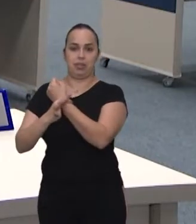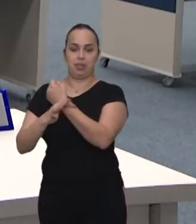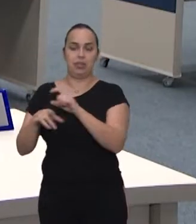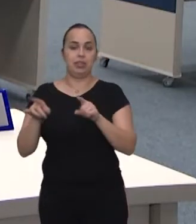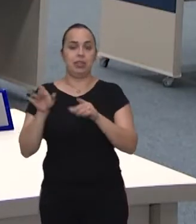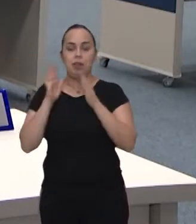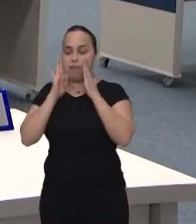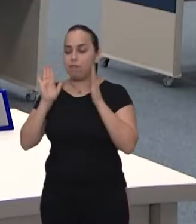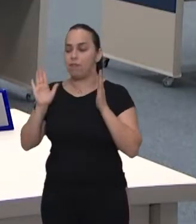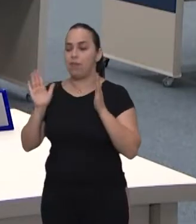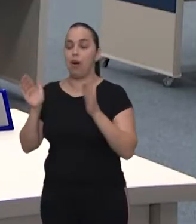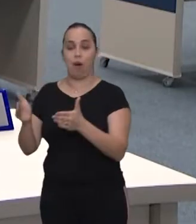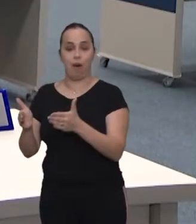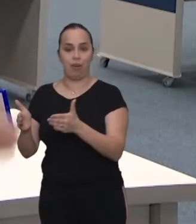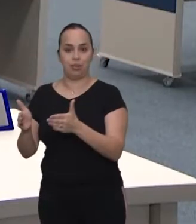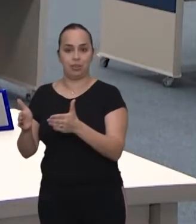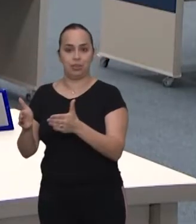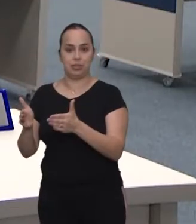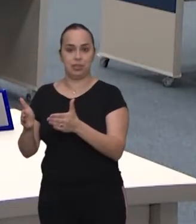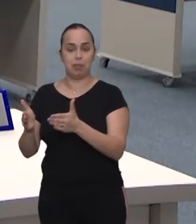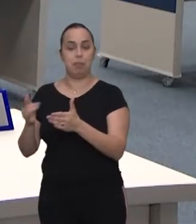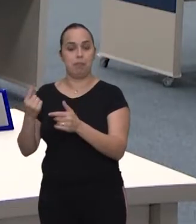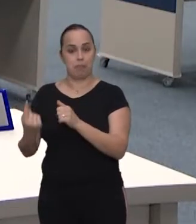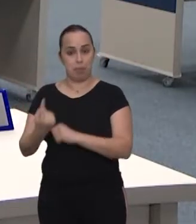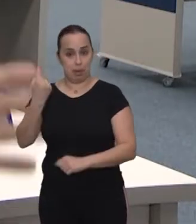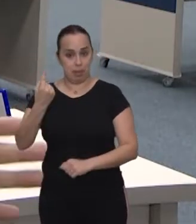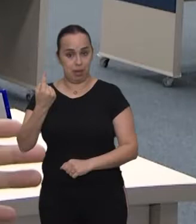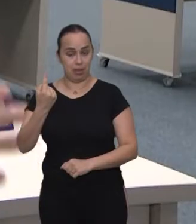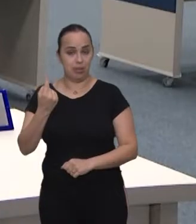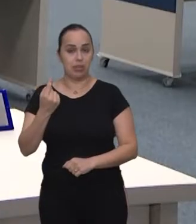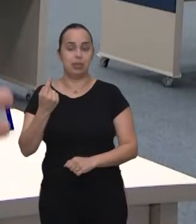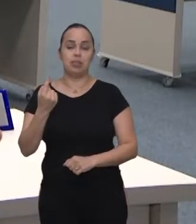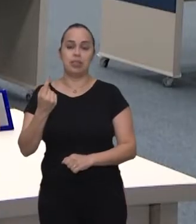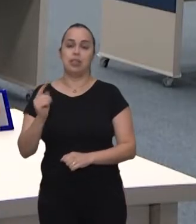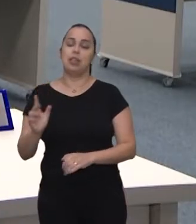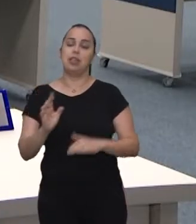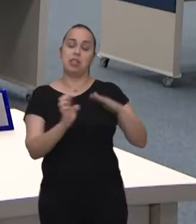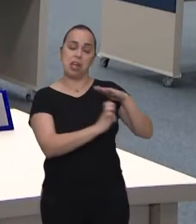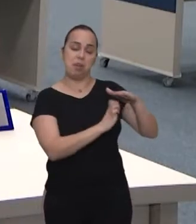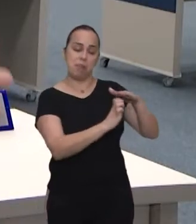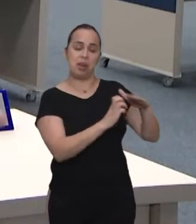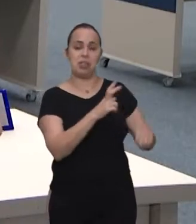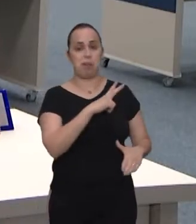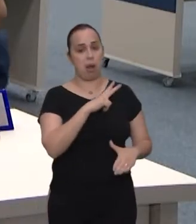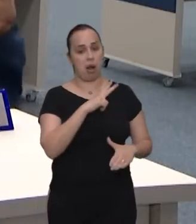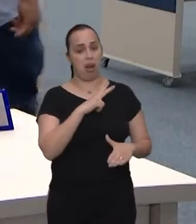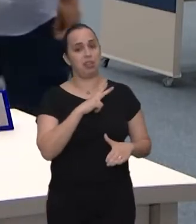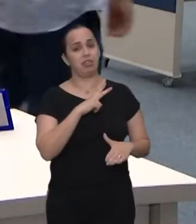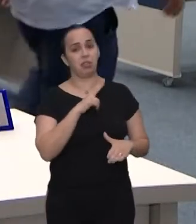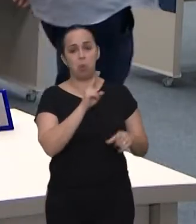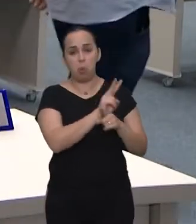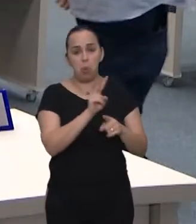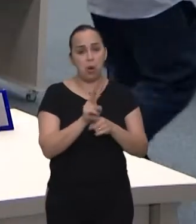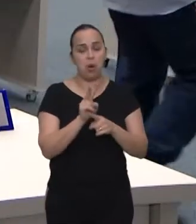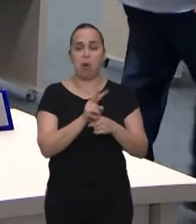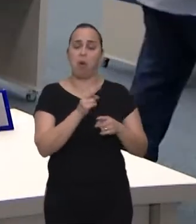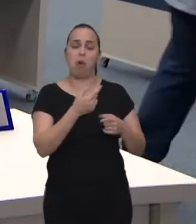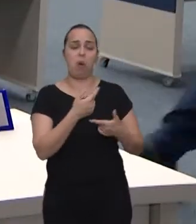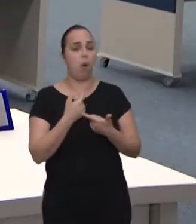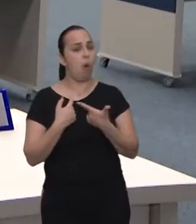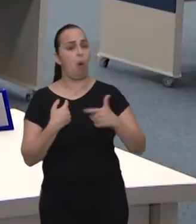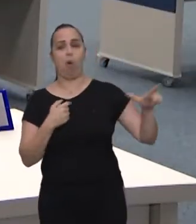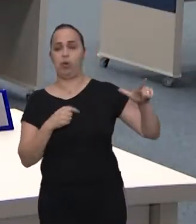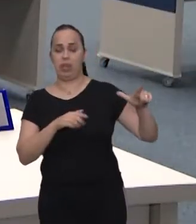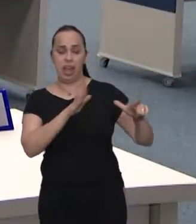a gente consegue primeiro dá um enfoque maior setor público para aquele priorize o que realmente importa o que é essencial e coloca a